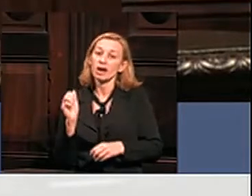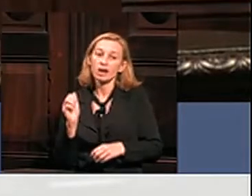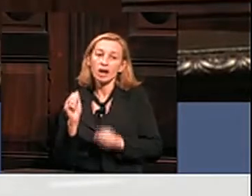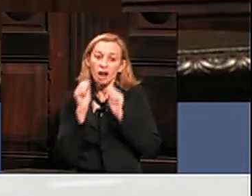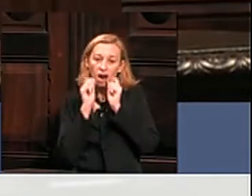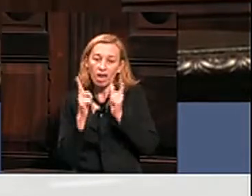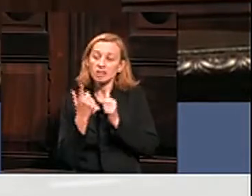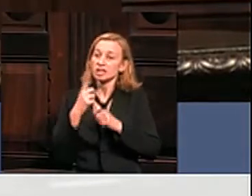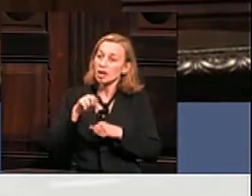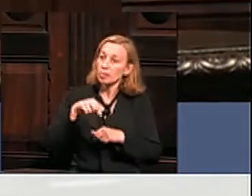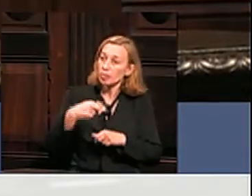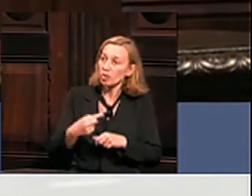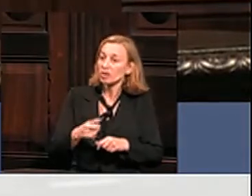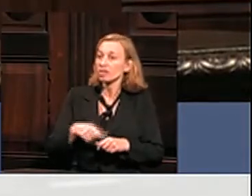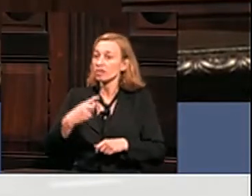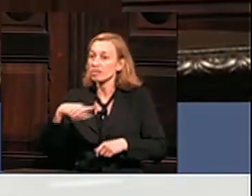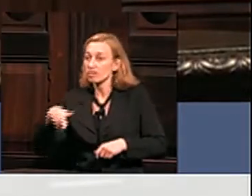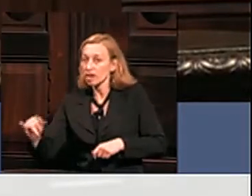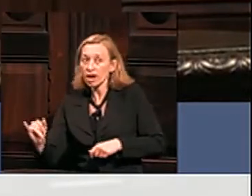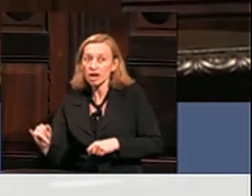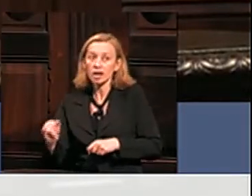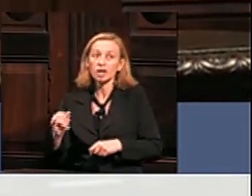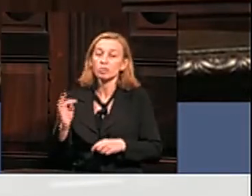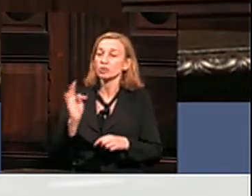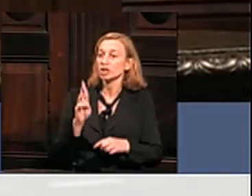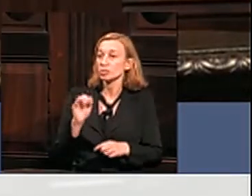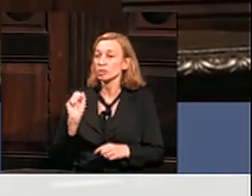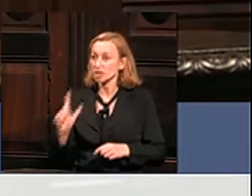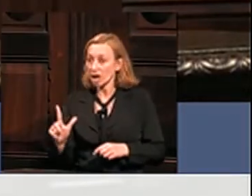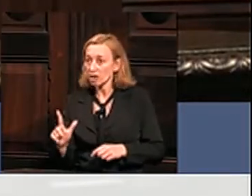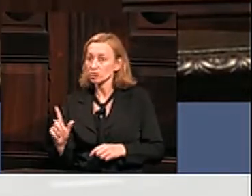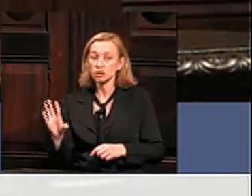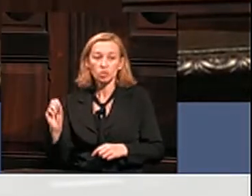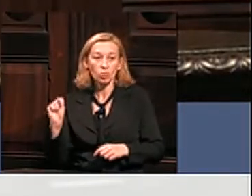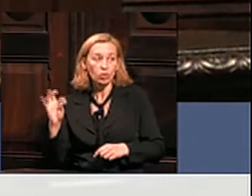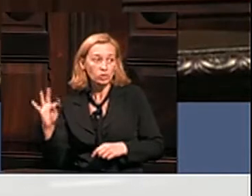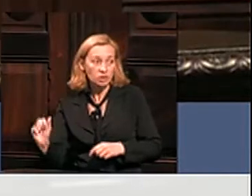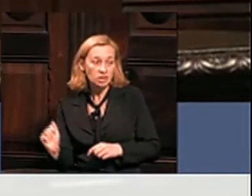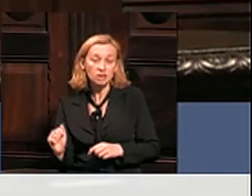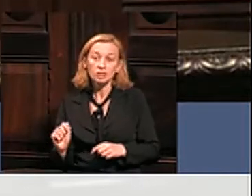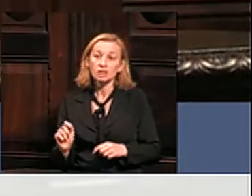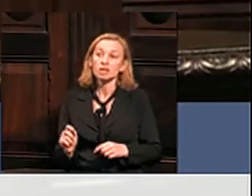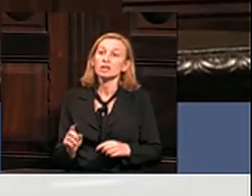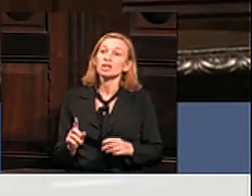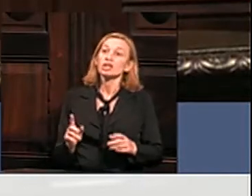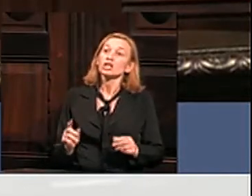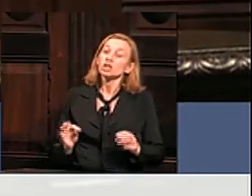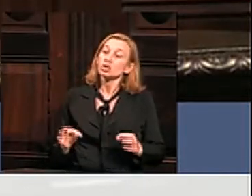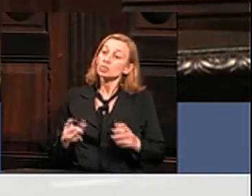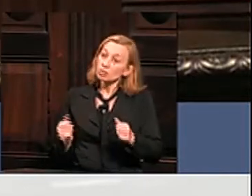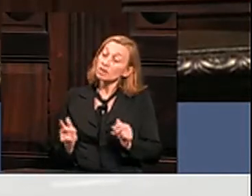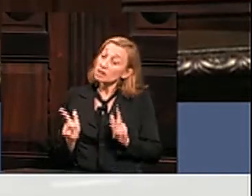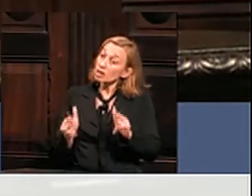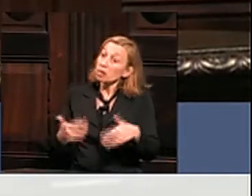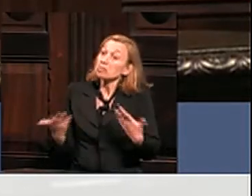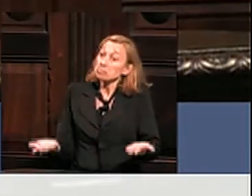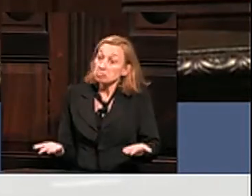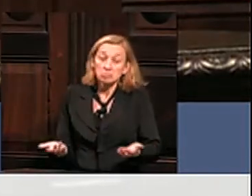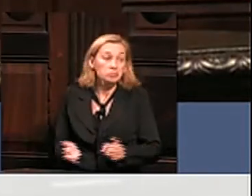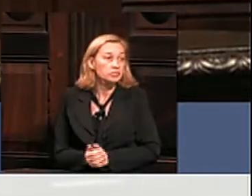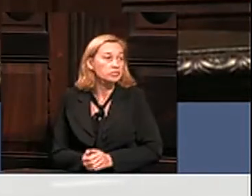parecer. E depois vem para a Assembleia Legislativa, que também vai concluir dando o seu parecer final. Foi por isso que fez esse